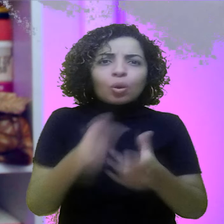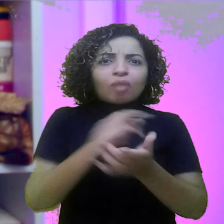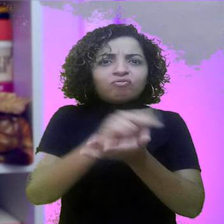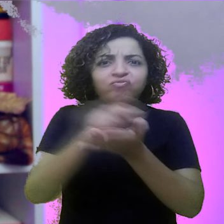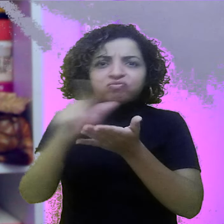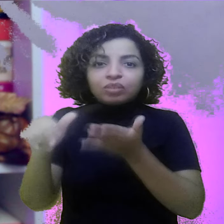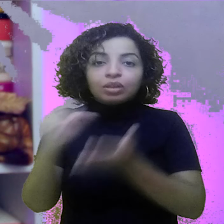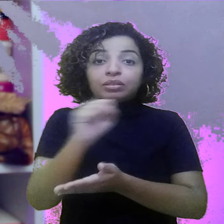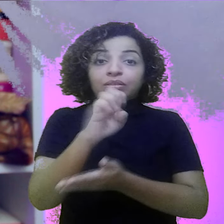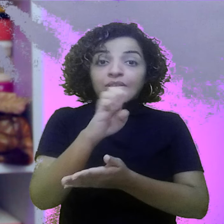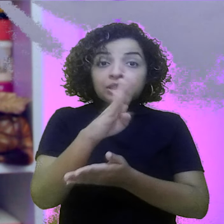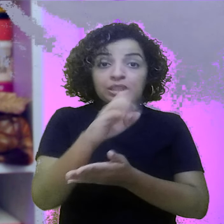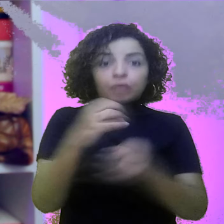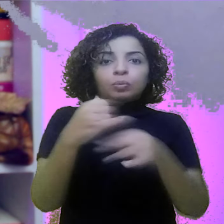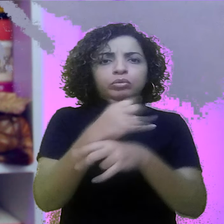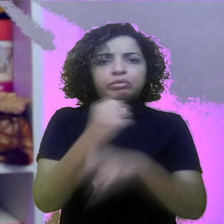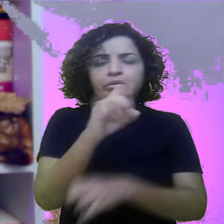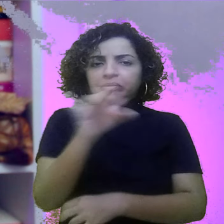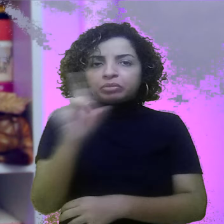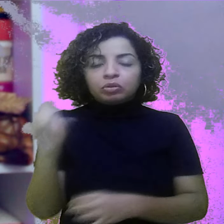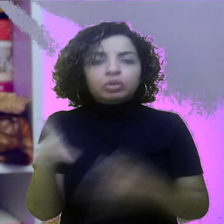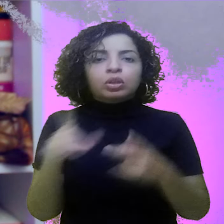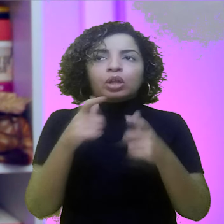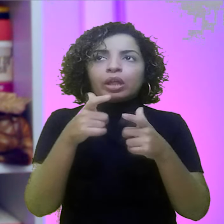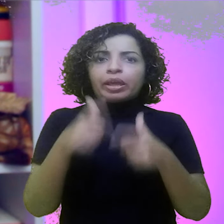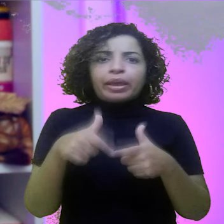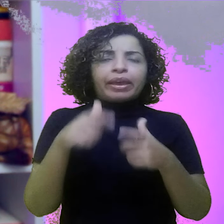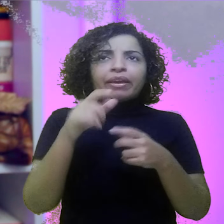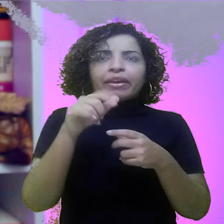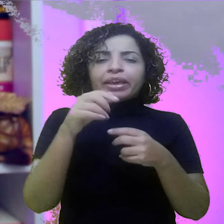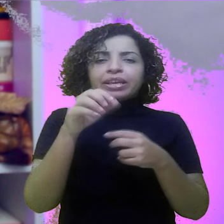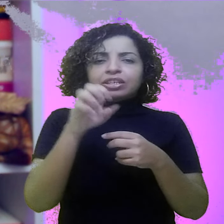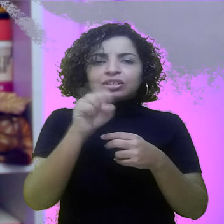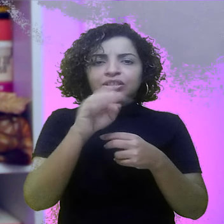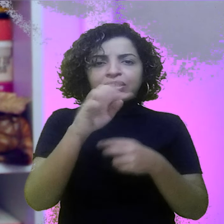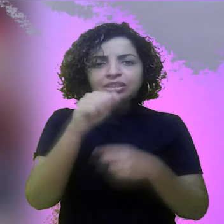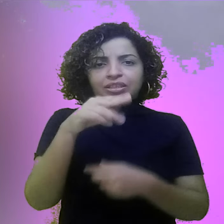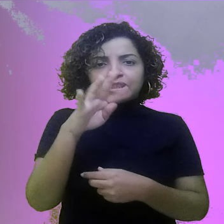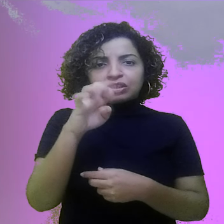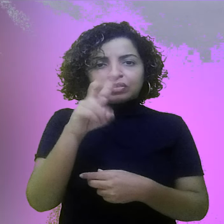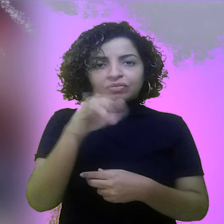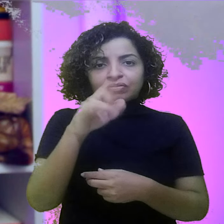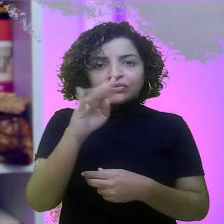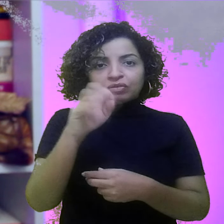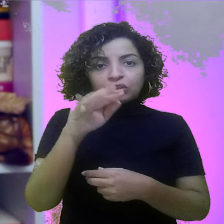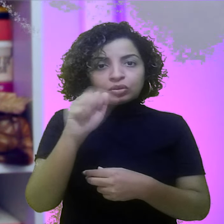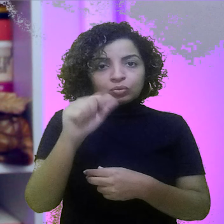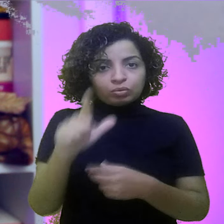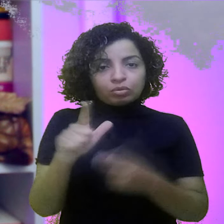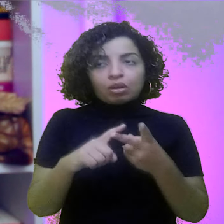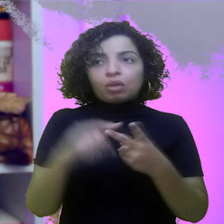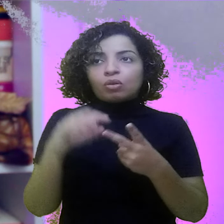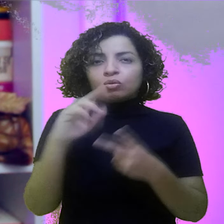Shopee, sebos na sua cidade, se tiver. São sempre muito interessantes. Por exemplo, que são,